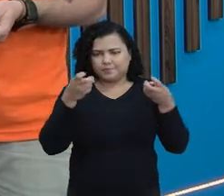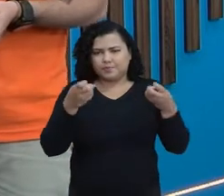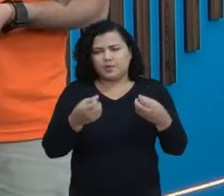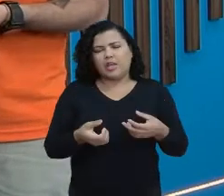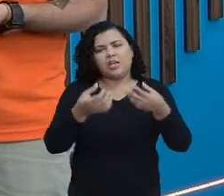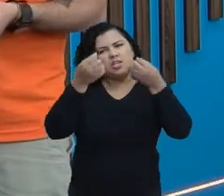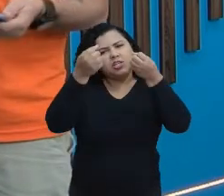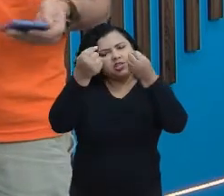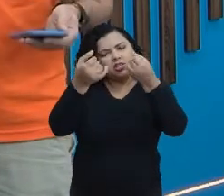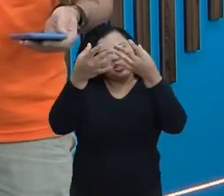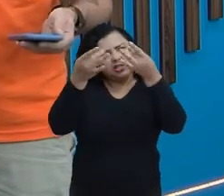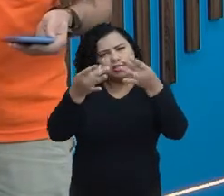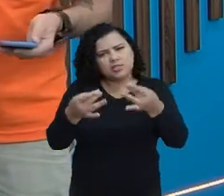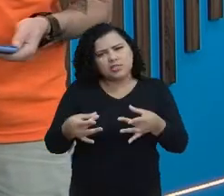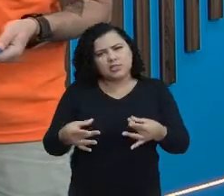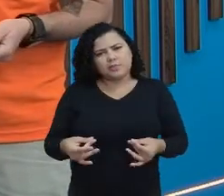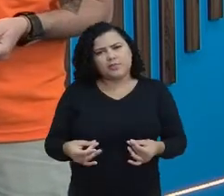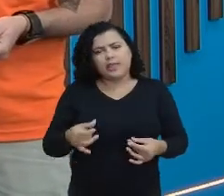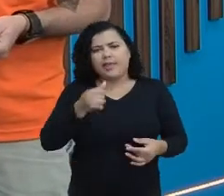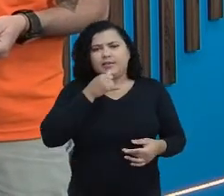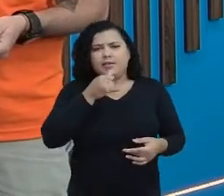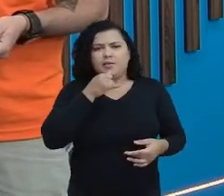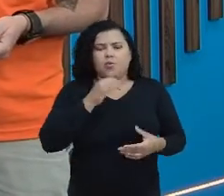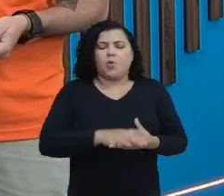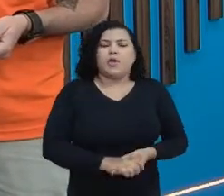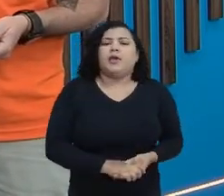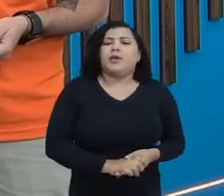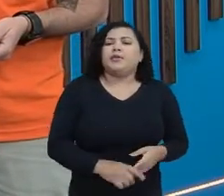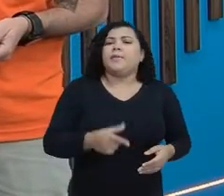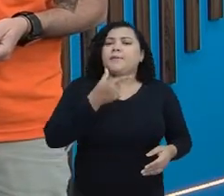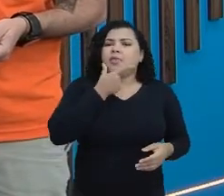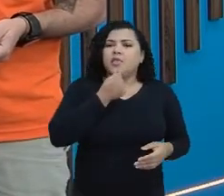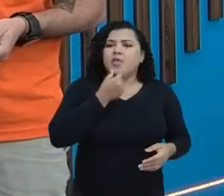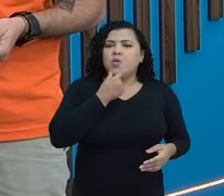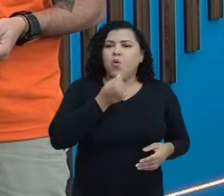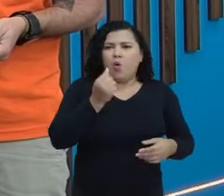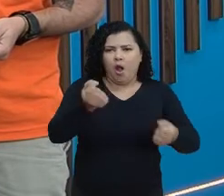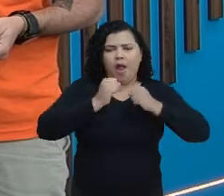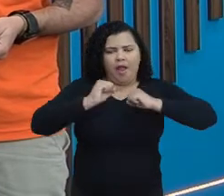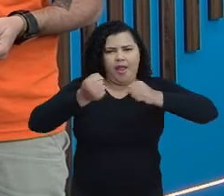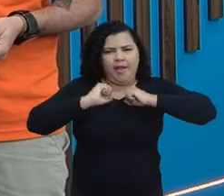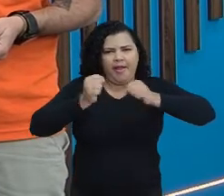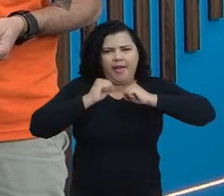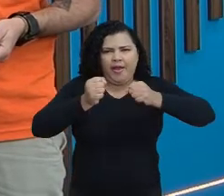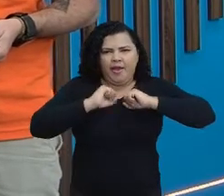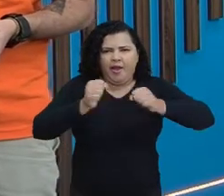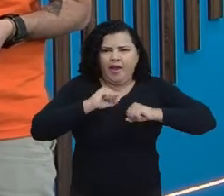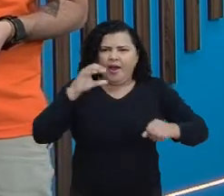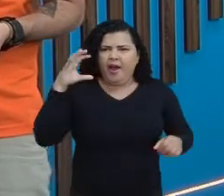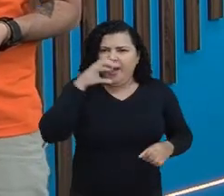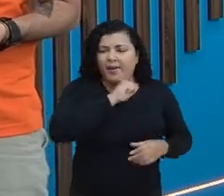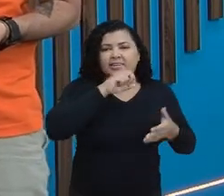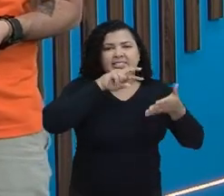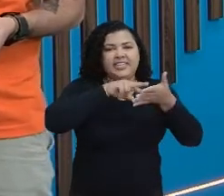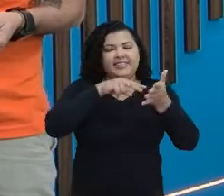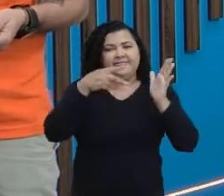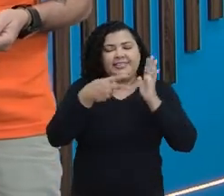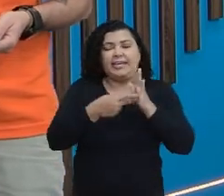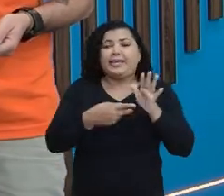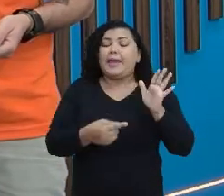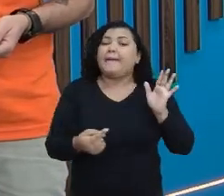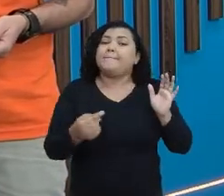calma o que a gente acabou de falar. Ou seja, esse garoto que está correndo, ou seja, ele está indo mais rápido, significa que ele